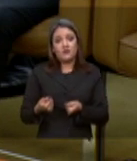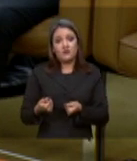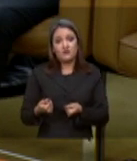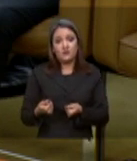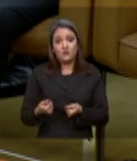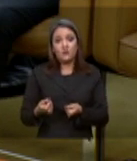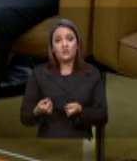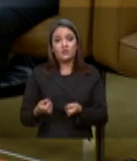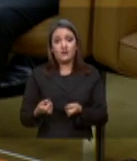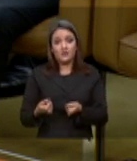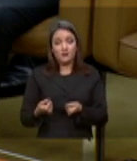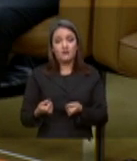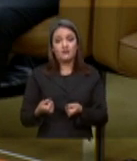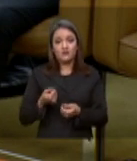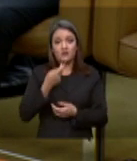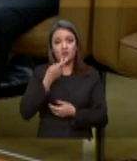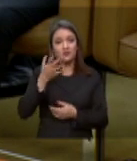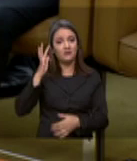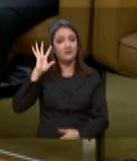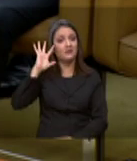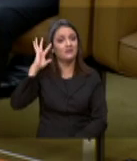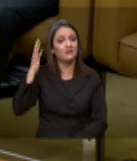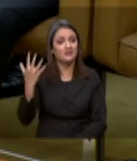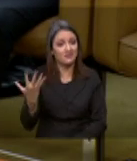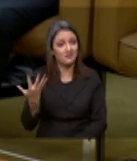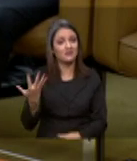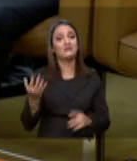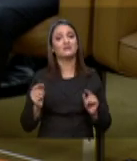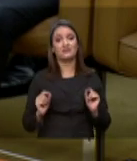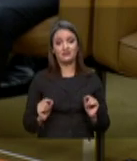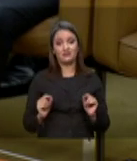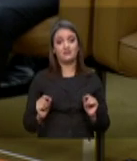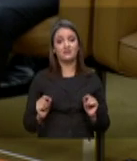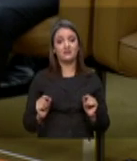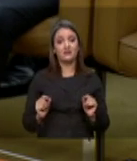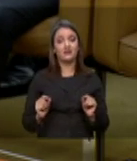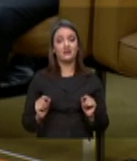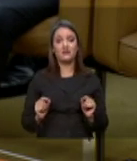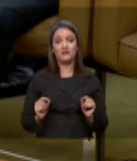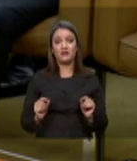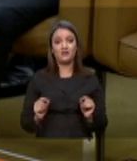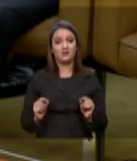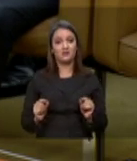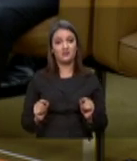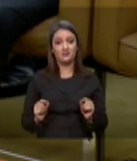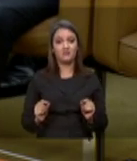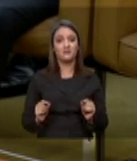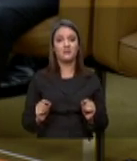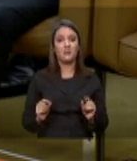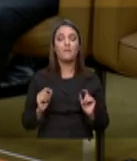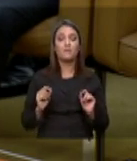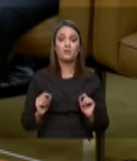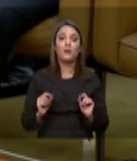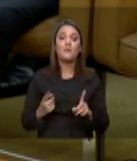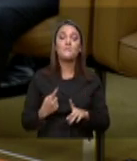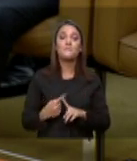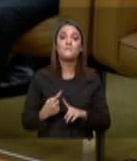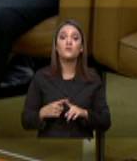quero colocar aqui, apenas para que conste. E o contrato natural, ele